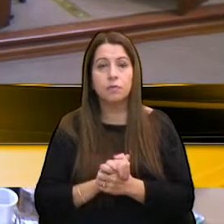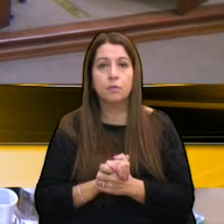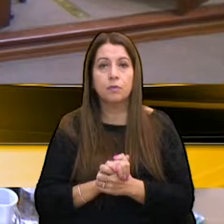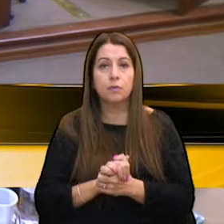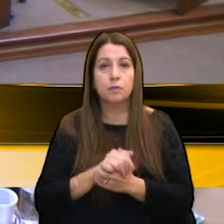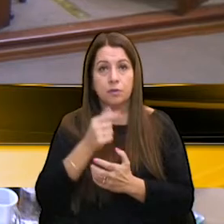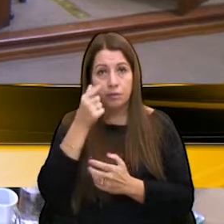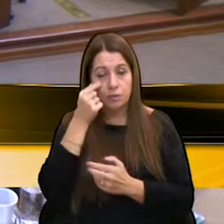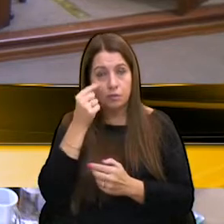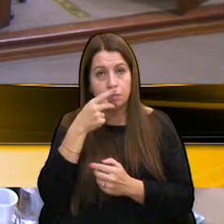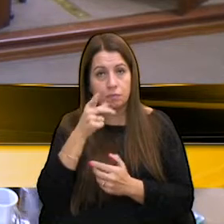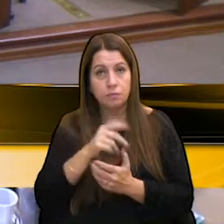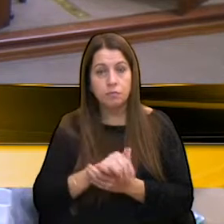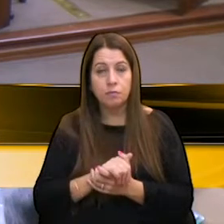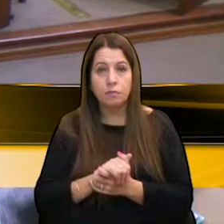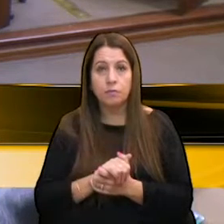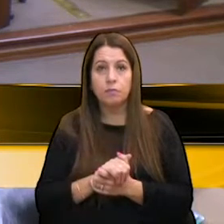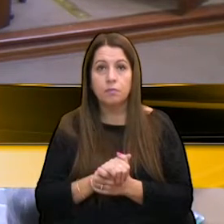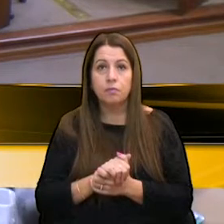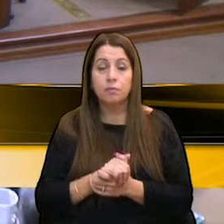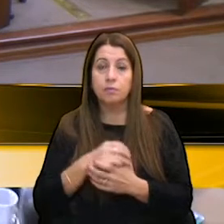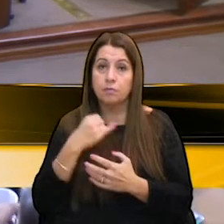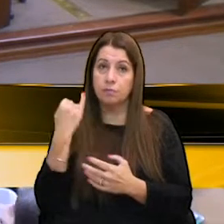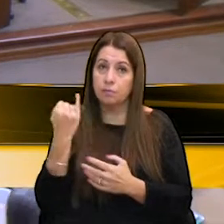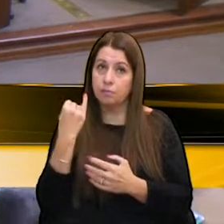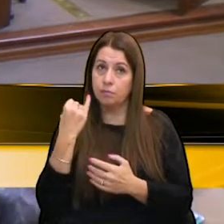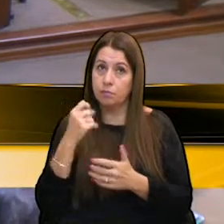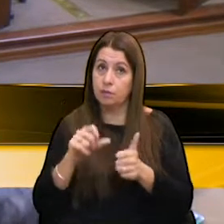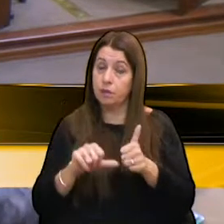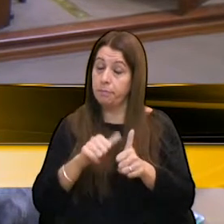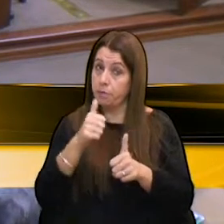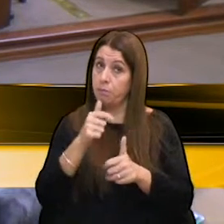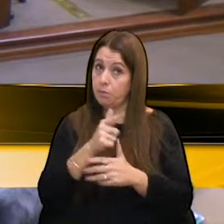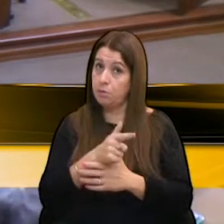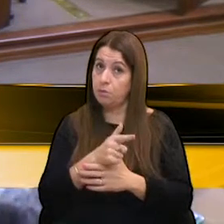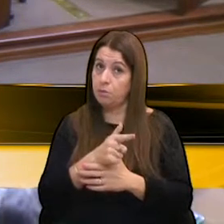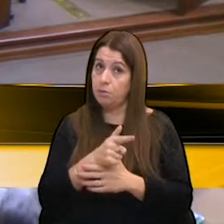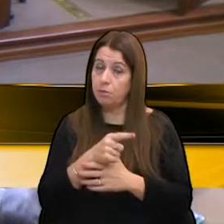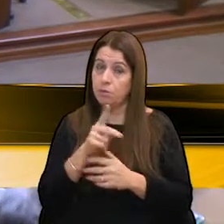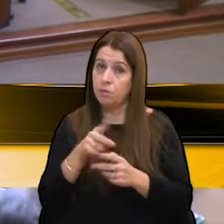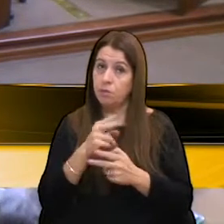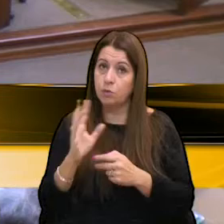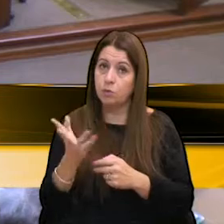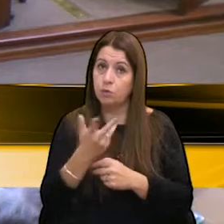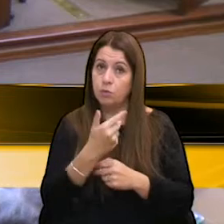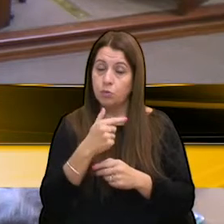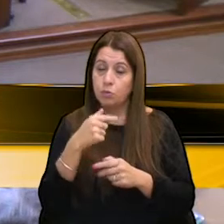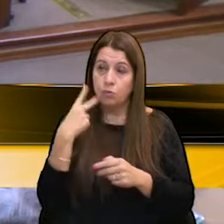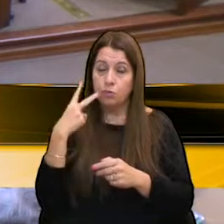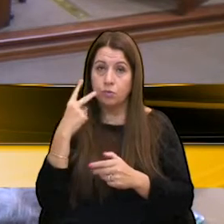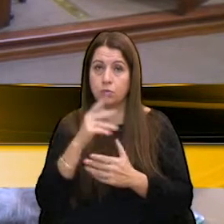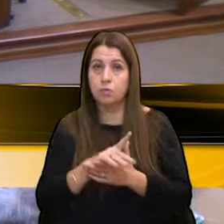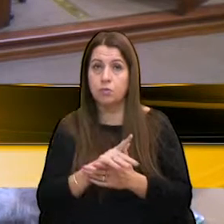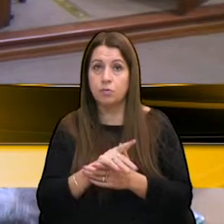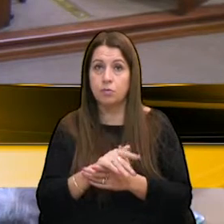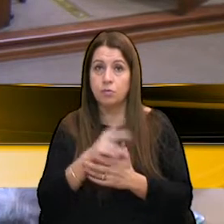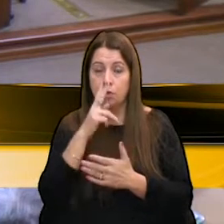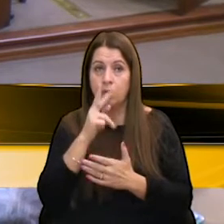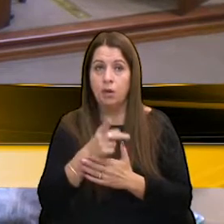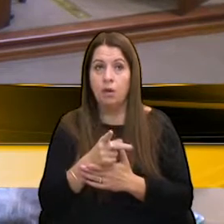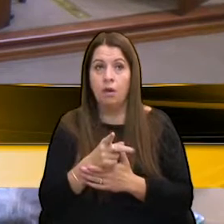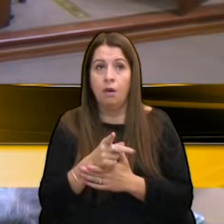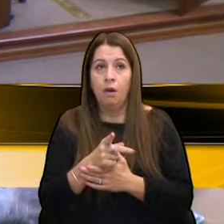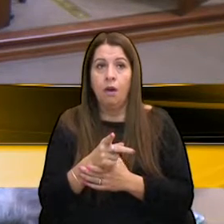que o vereador Eloy Frisso comentou também. Muito importante, primeiro, que eu me socorri aqui de todos os vereadores, porque como nós